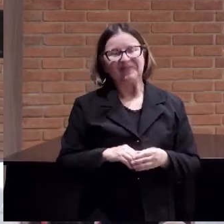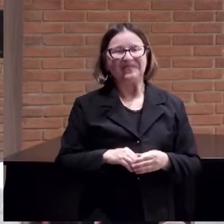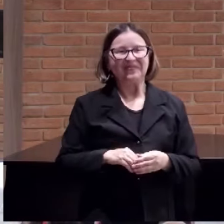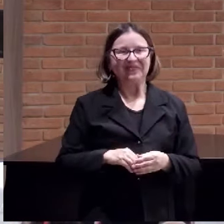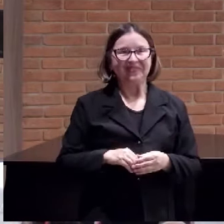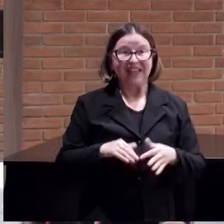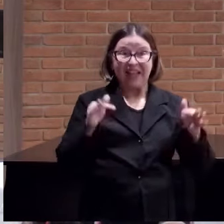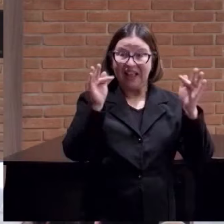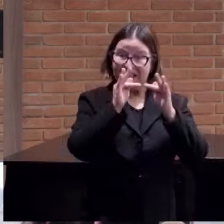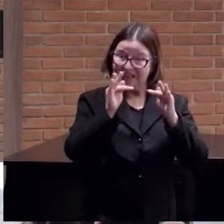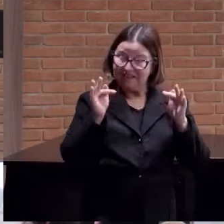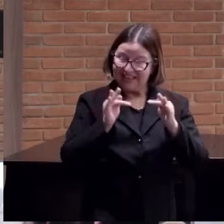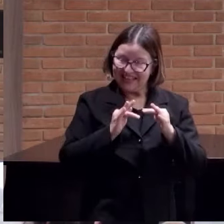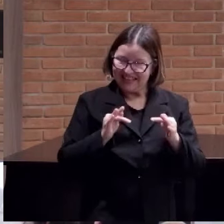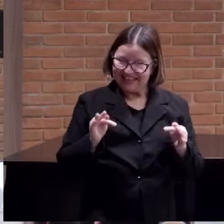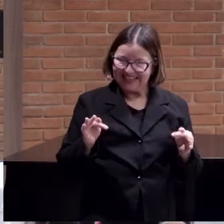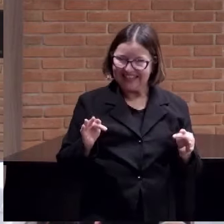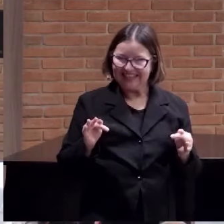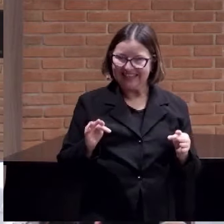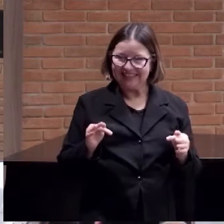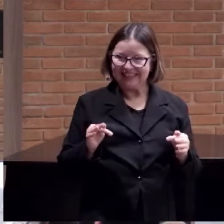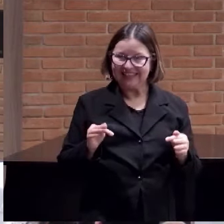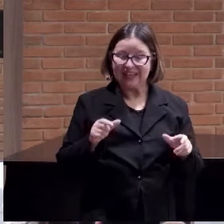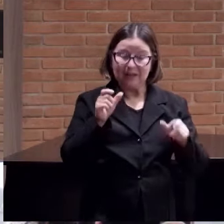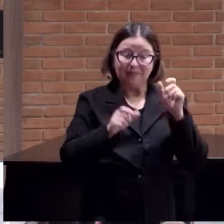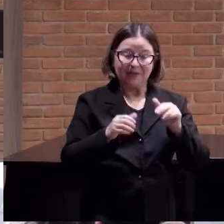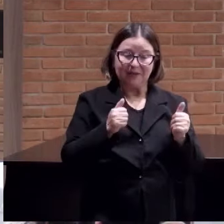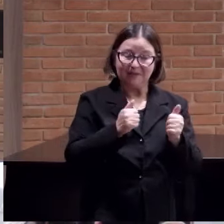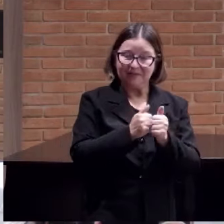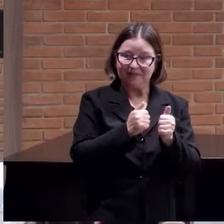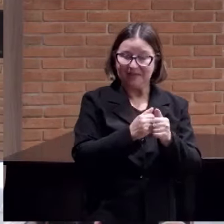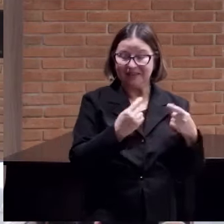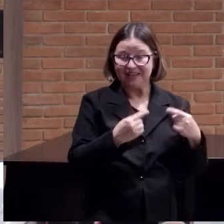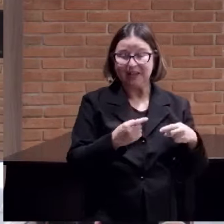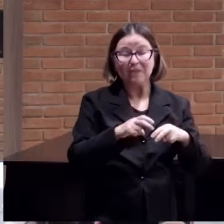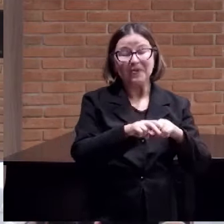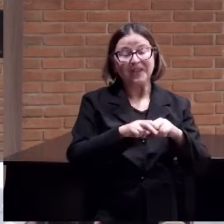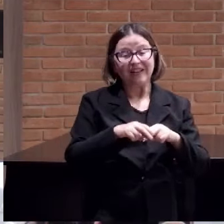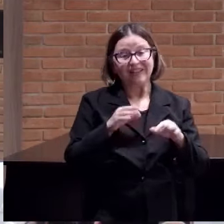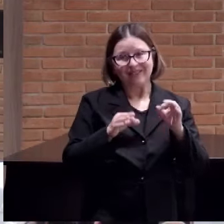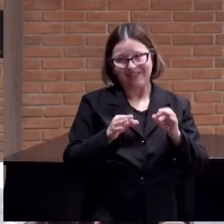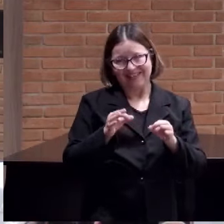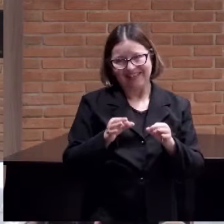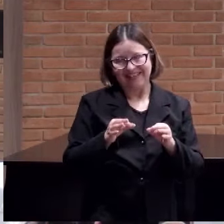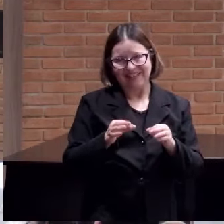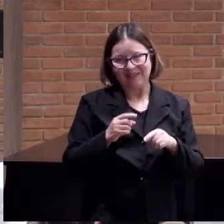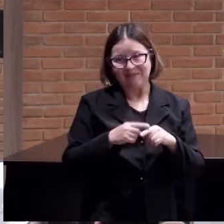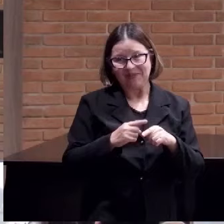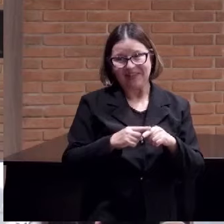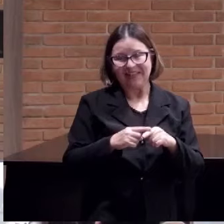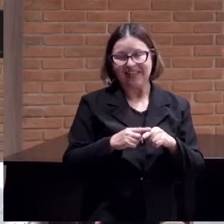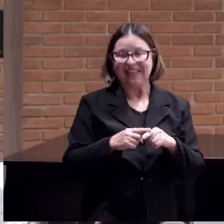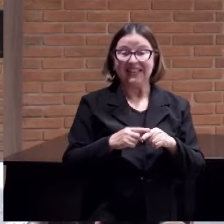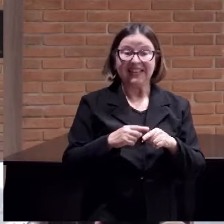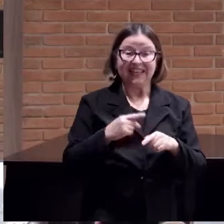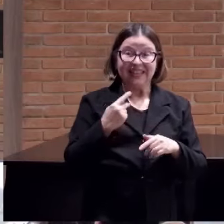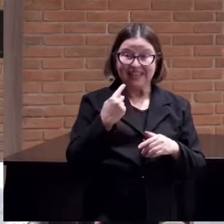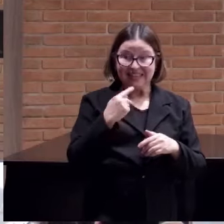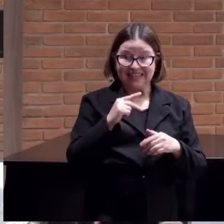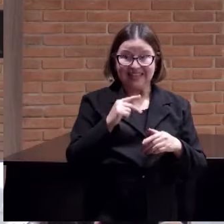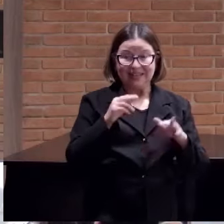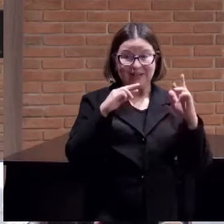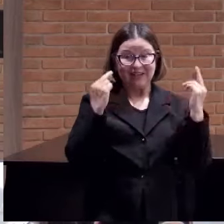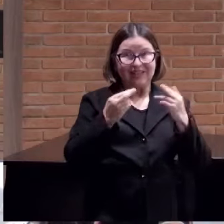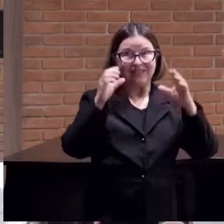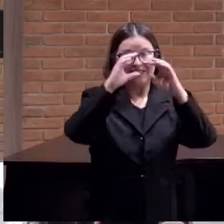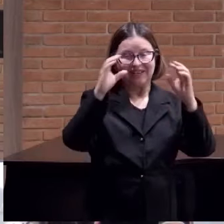Bem-aventurados, felizes são aqueles que são perseguidos por causa da justiça, porque deles é o reino dos céus. Bem-aventurados sois quando por